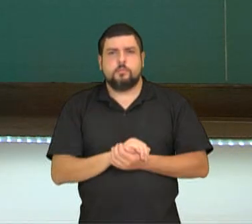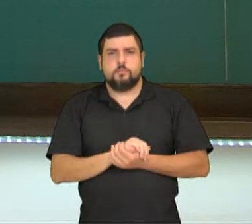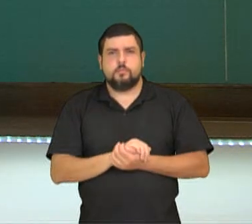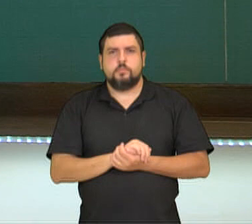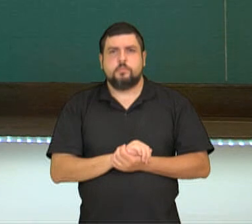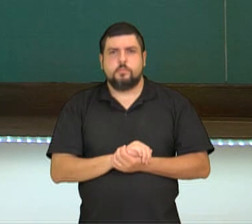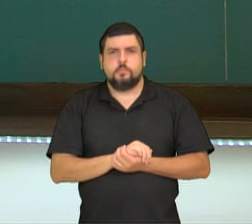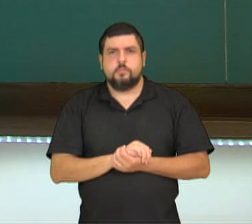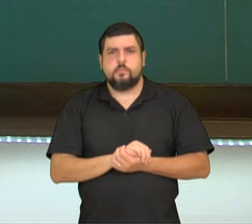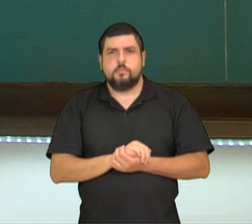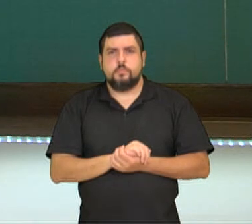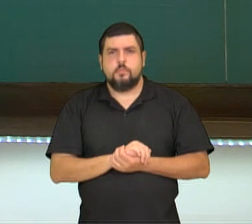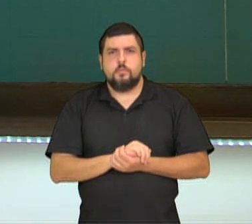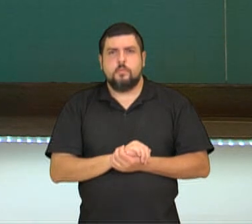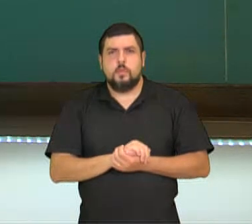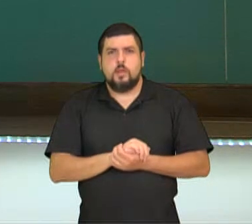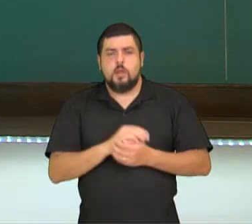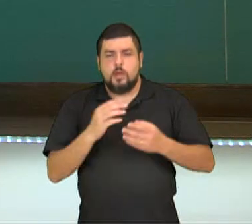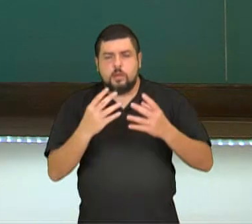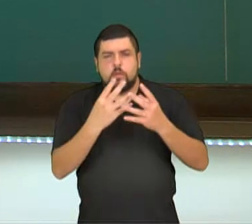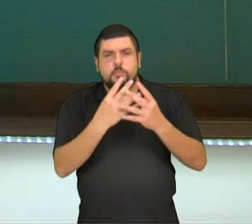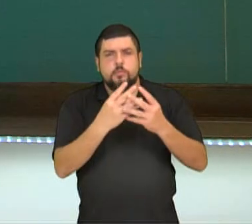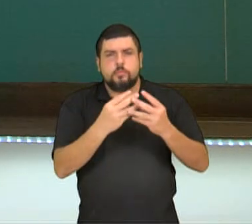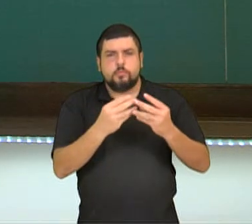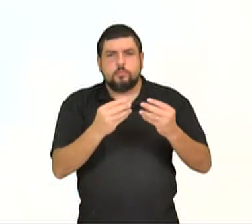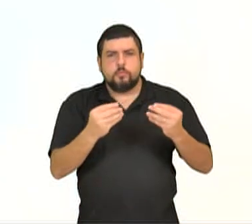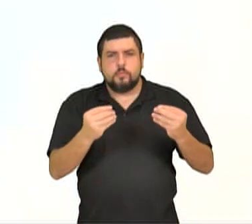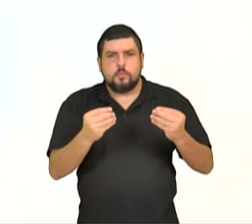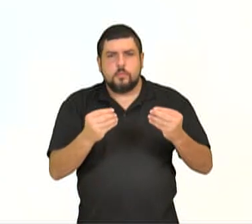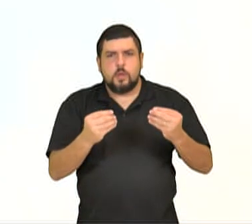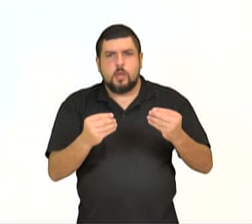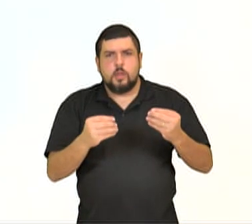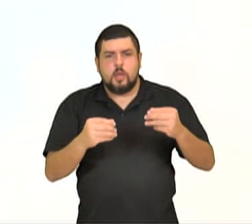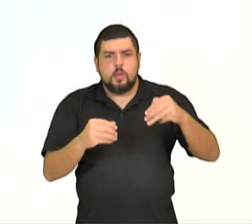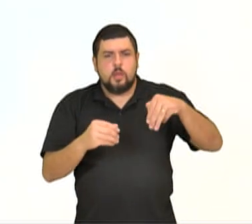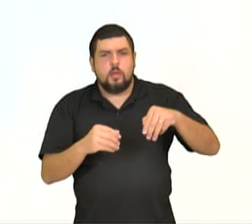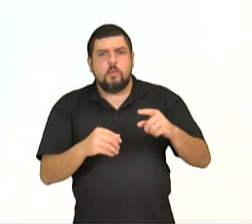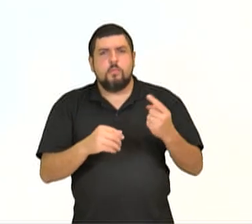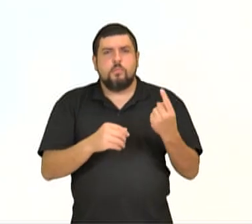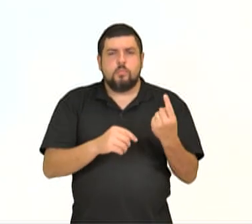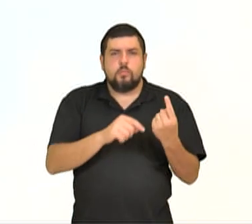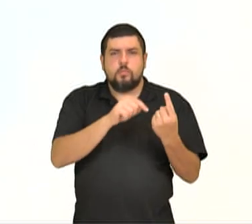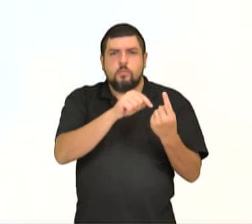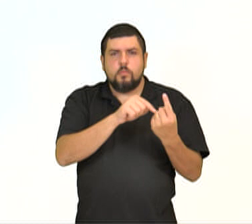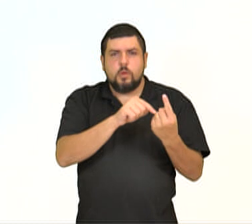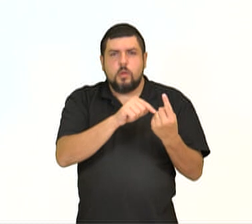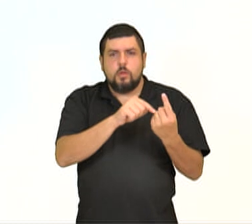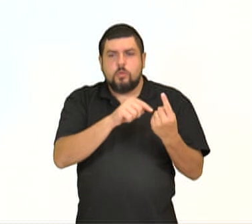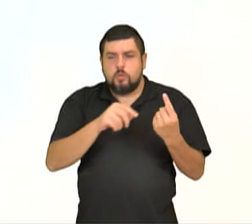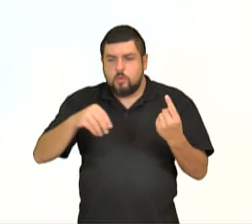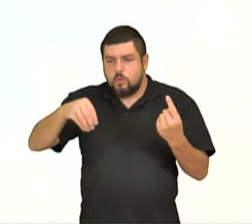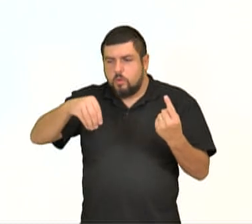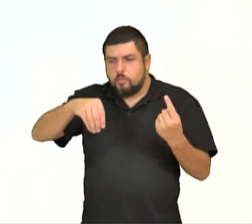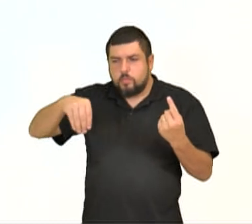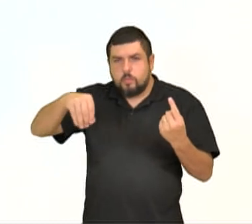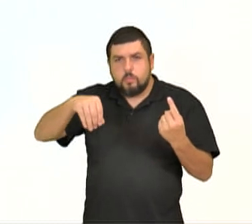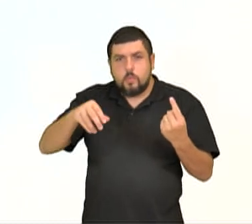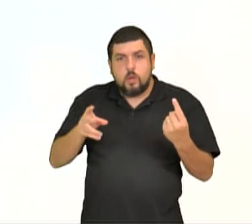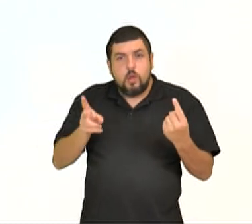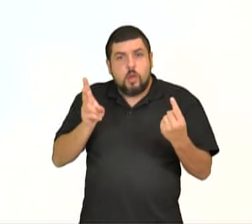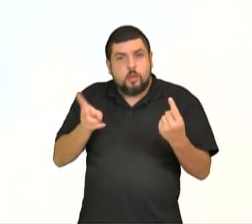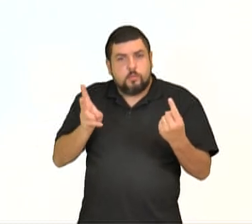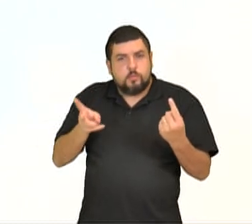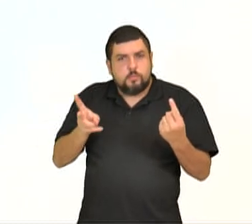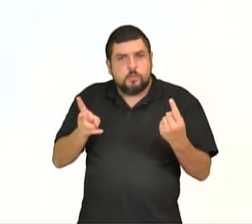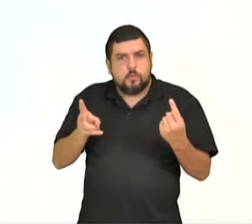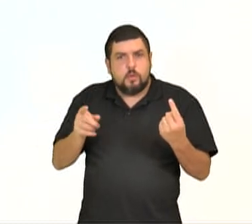Ao diluir uma solução, a massa M1 do soluto não se altera, sendo a mesma na solução inicial